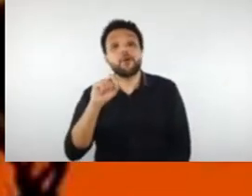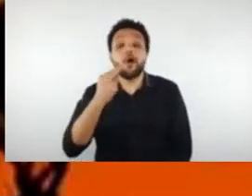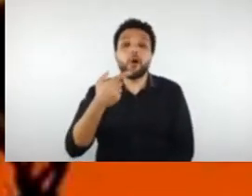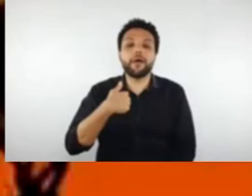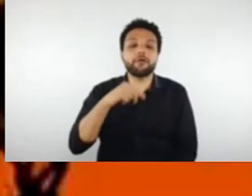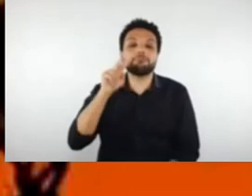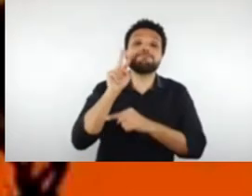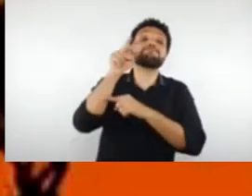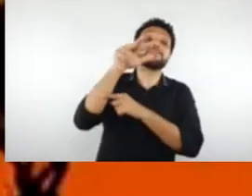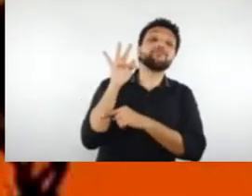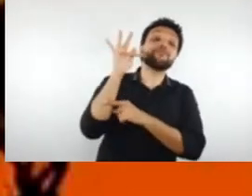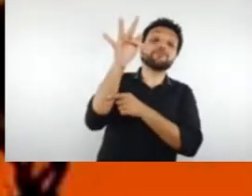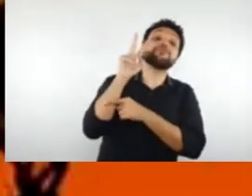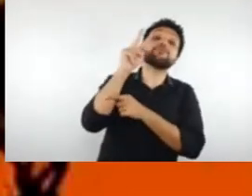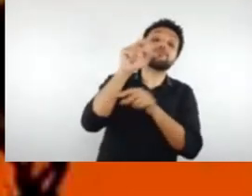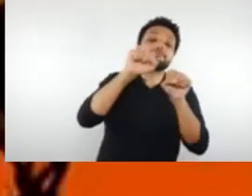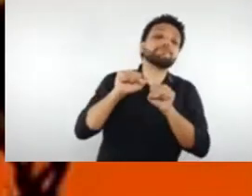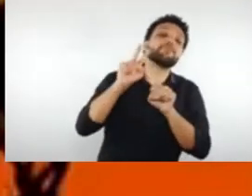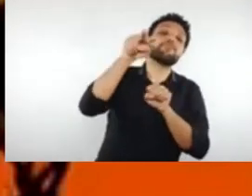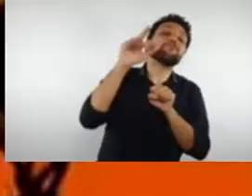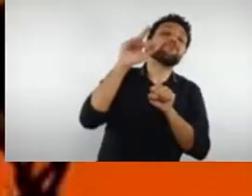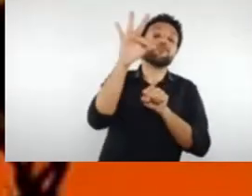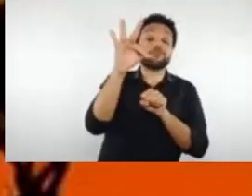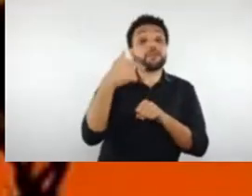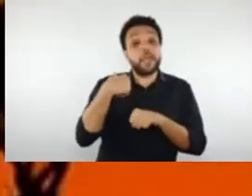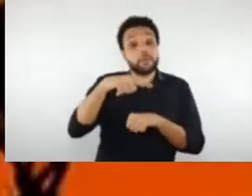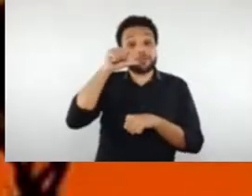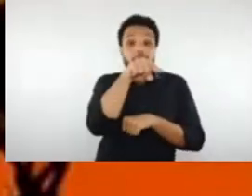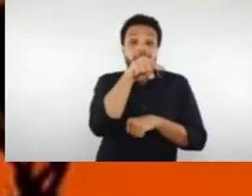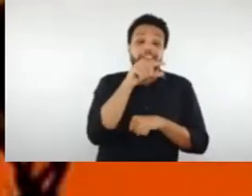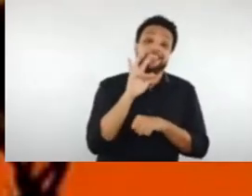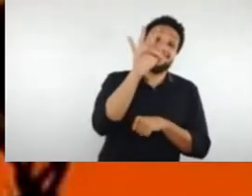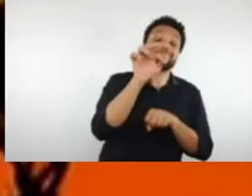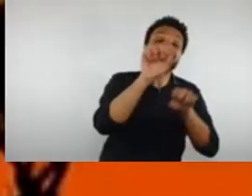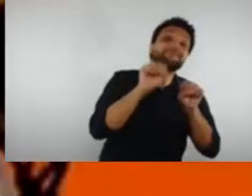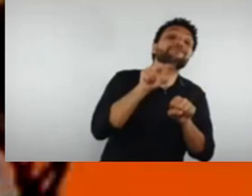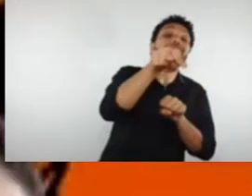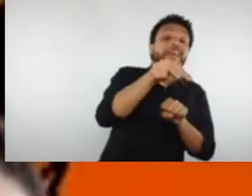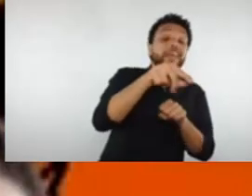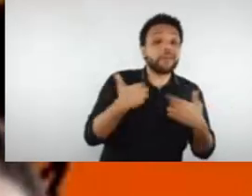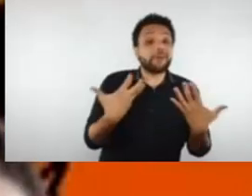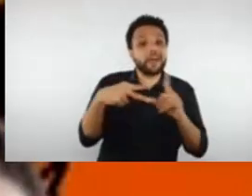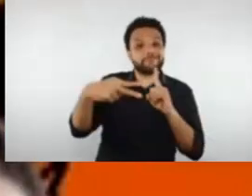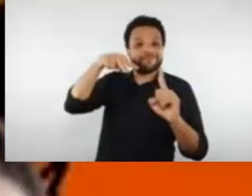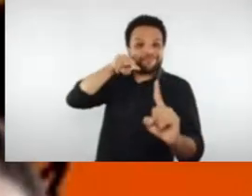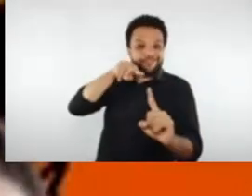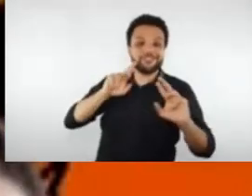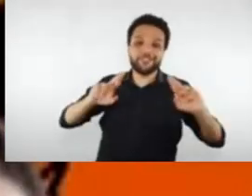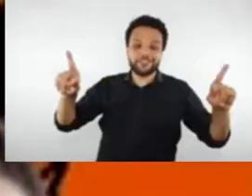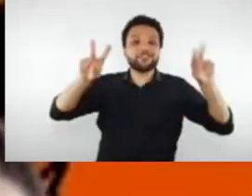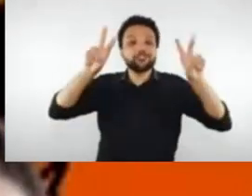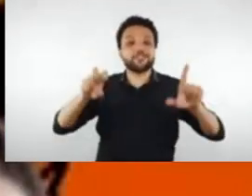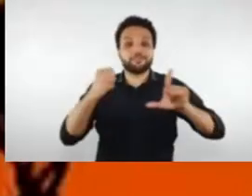escolhi olhar as oportunidades, né? E queria trazer para vocês um outro olhar em relação ao